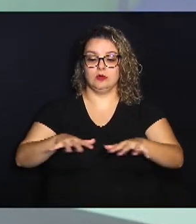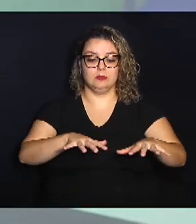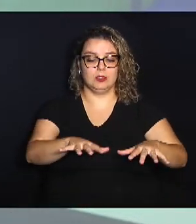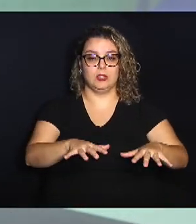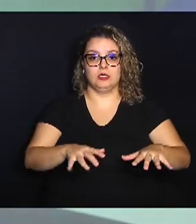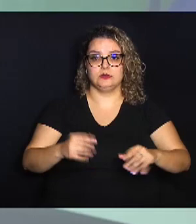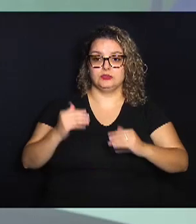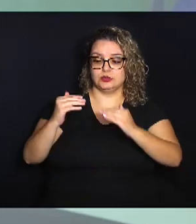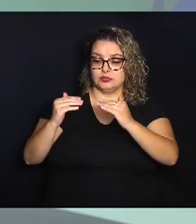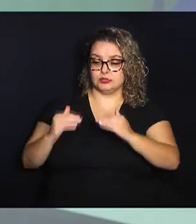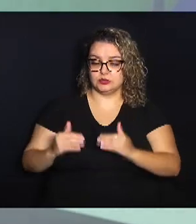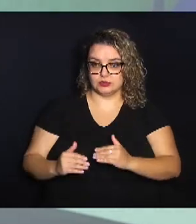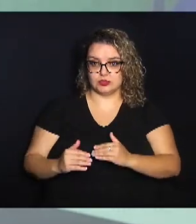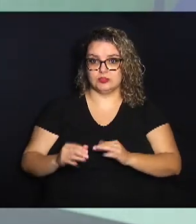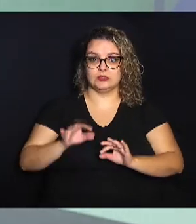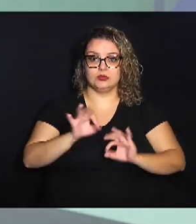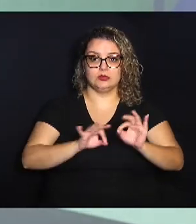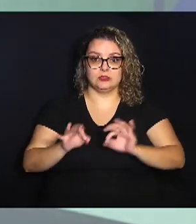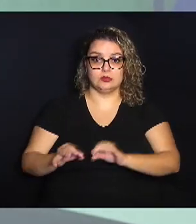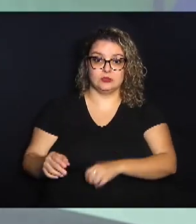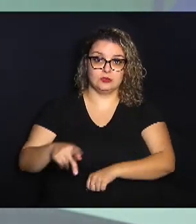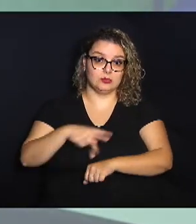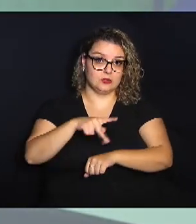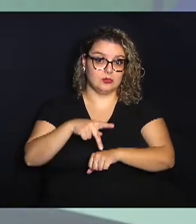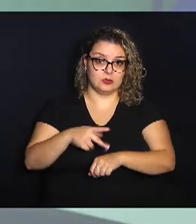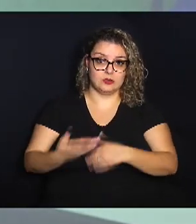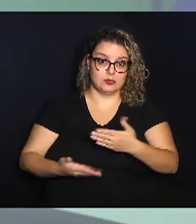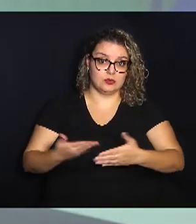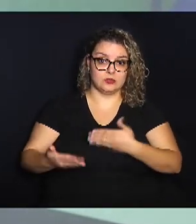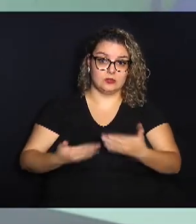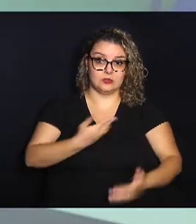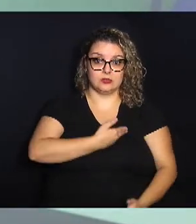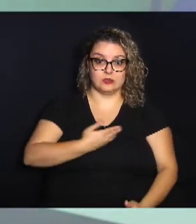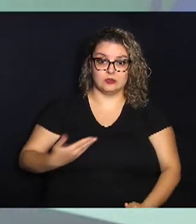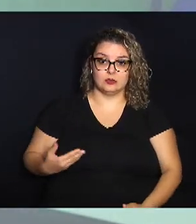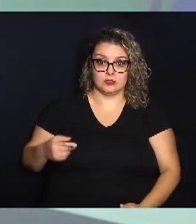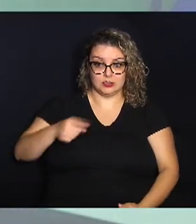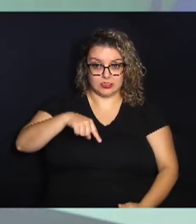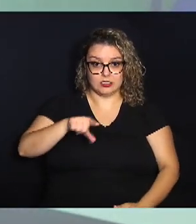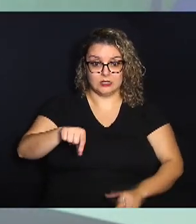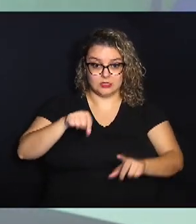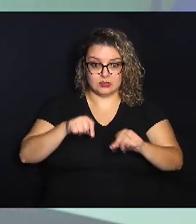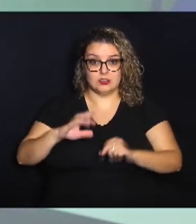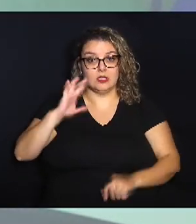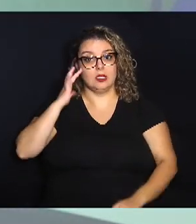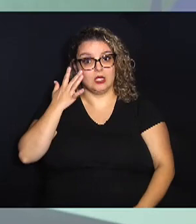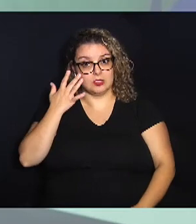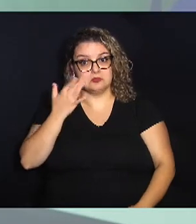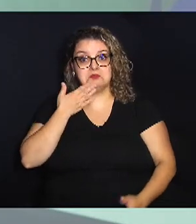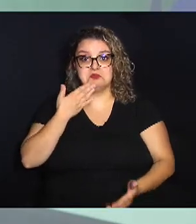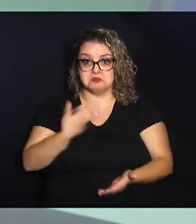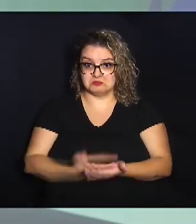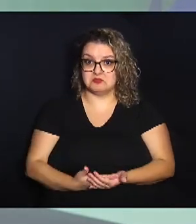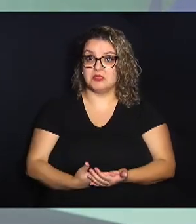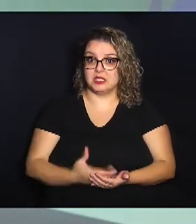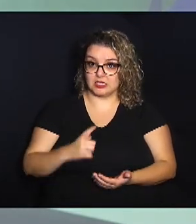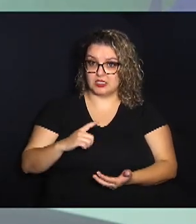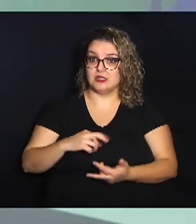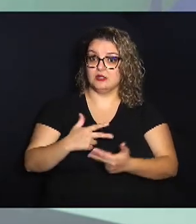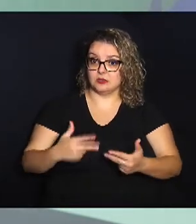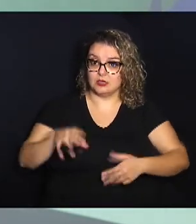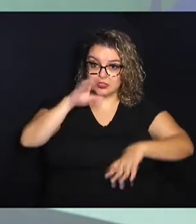cada esfera, né, da organização do país, sobre os serviços públicos que eles selecionaram. Acho que eles foram surpreendidos, acho que tem coisas que eles